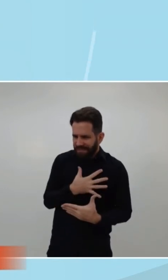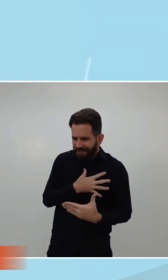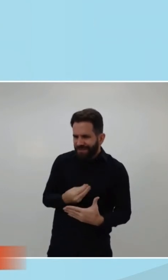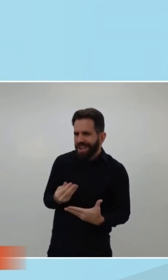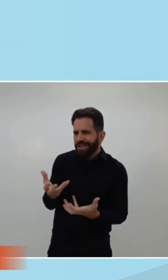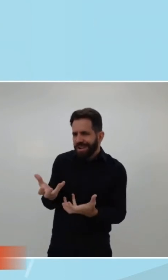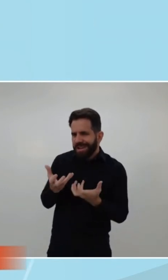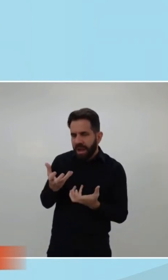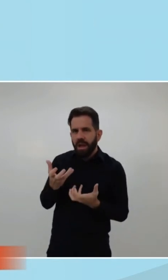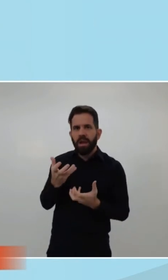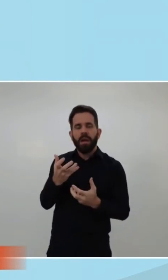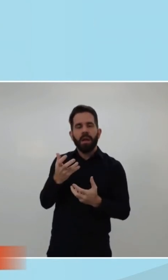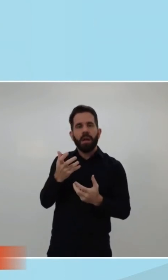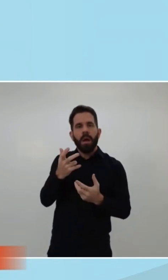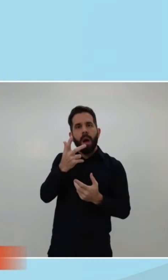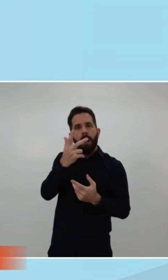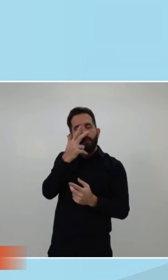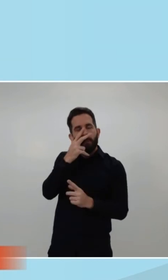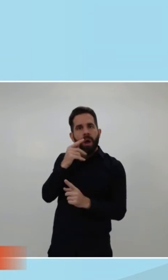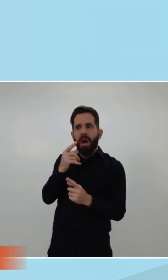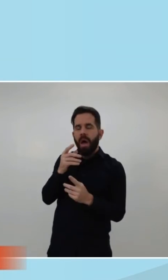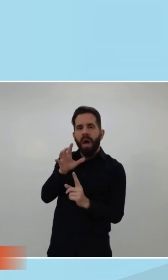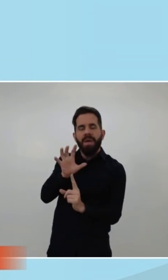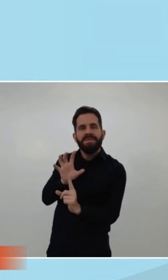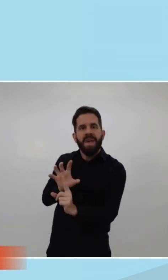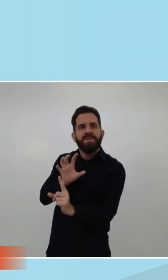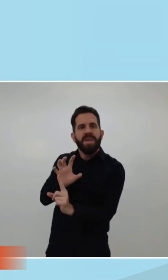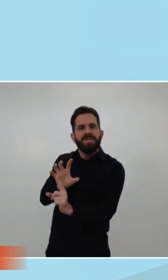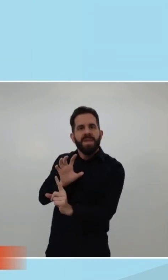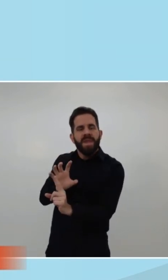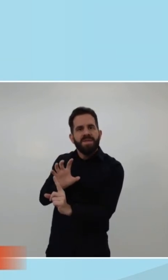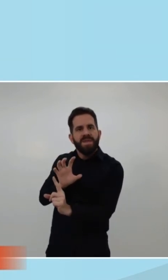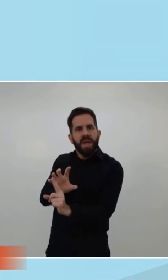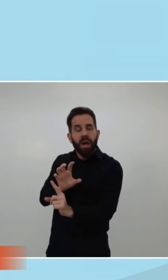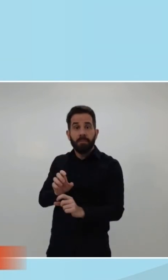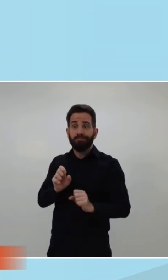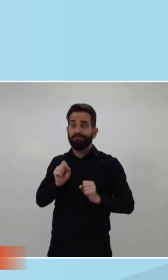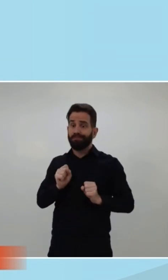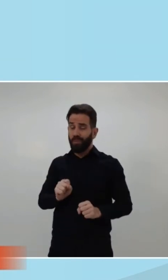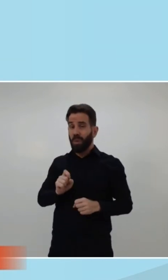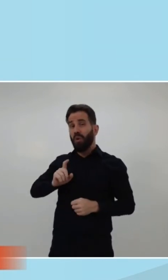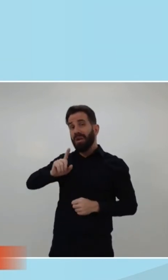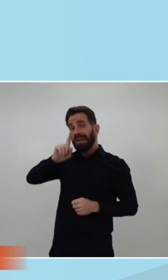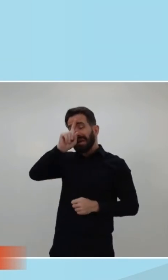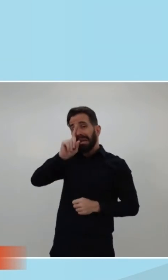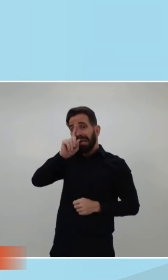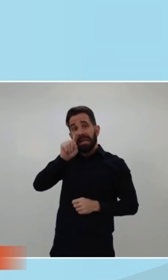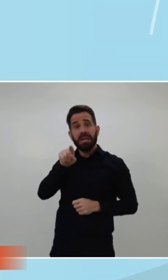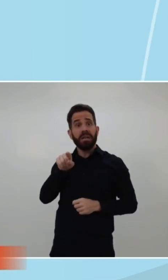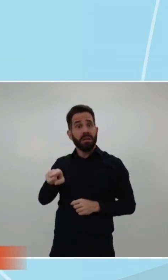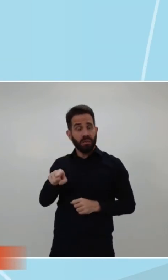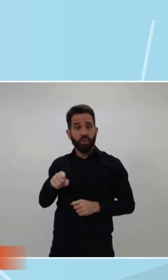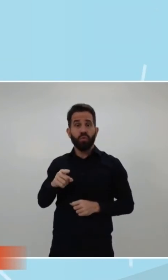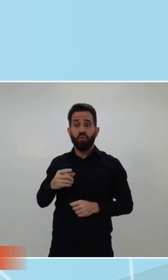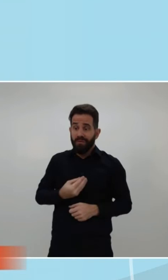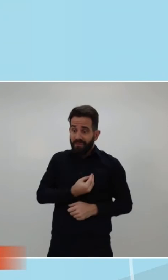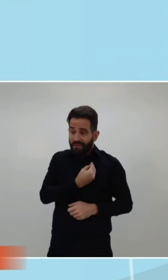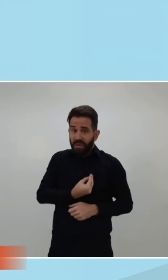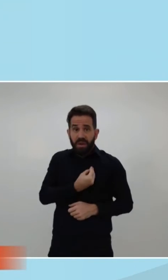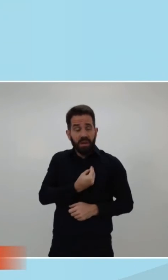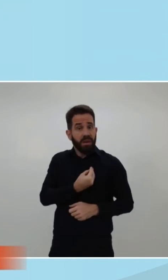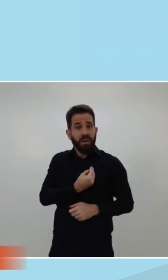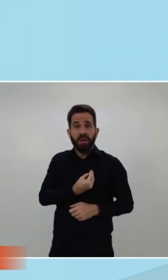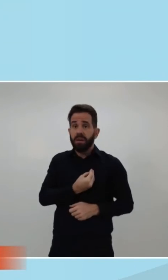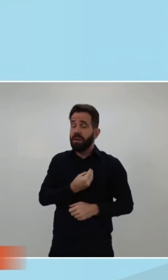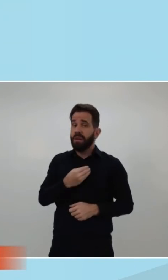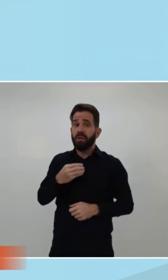laudos médicos sugerem que o risco à vida da criança, ou seja, o risco da criança morrer, aumenta a cada semana